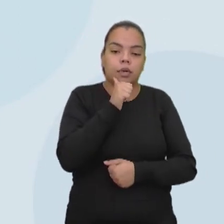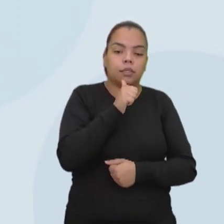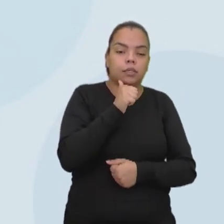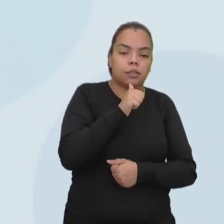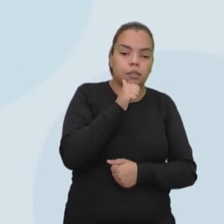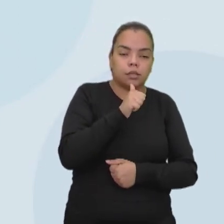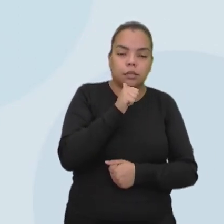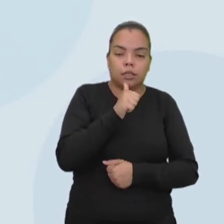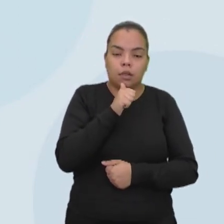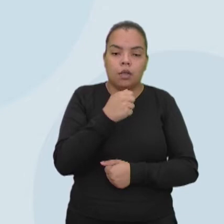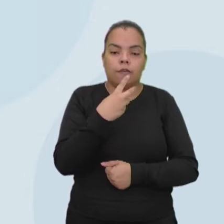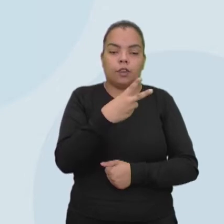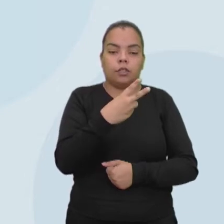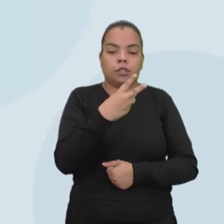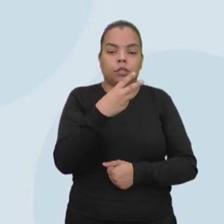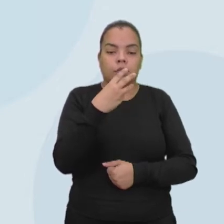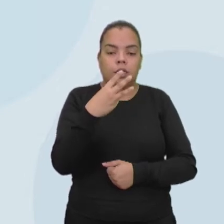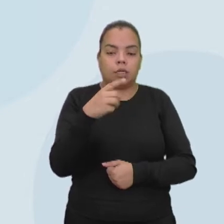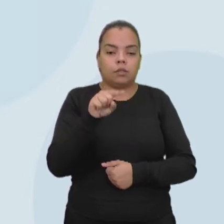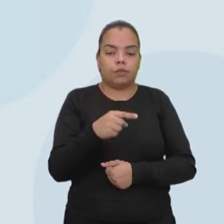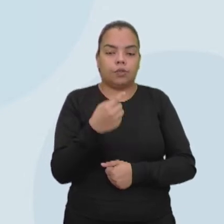de 2017,